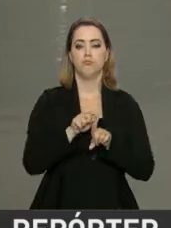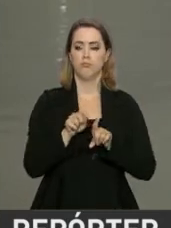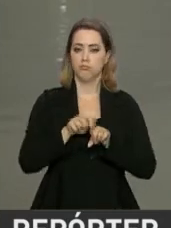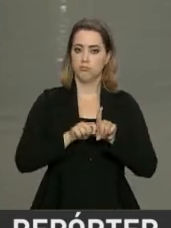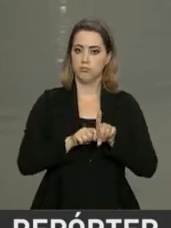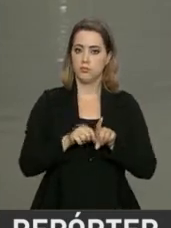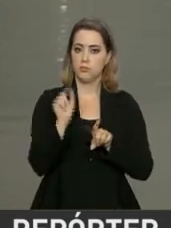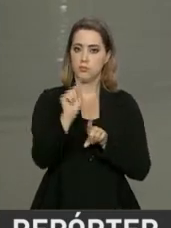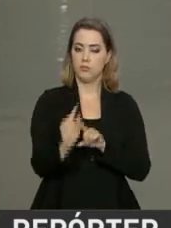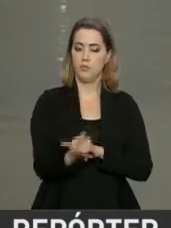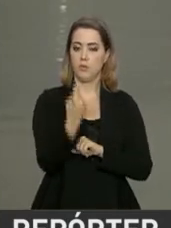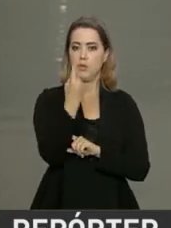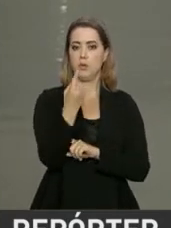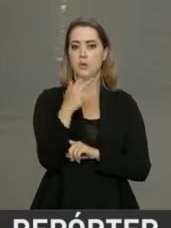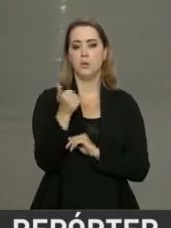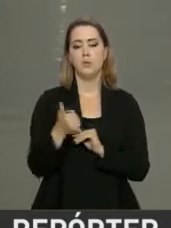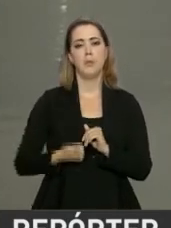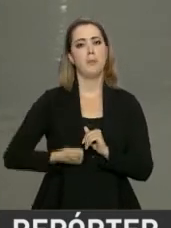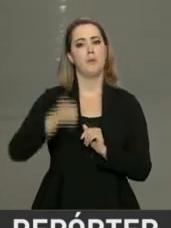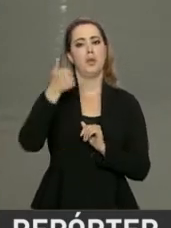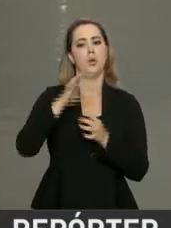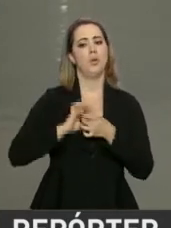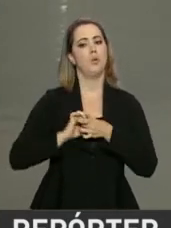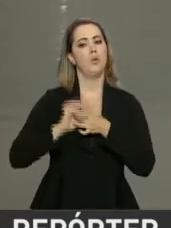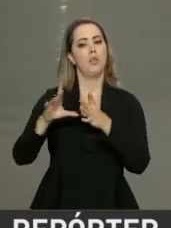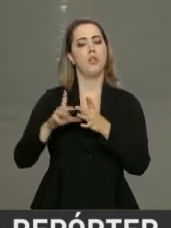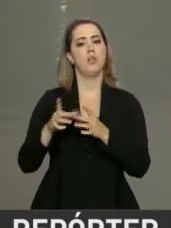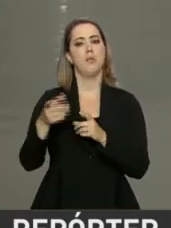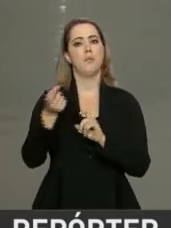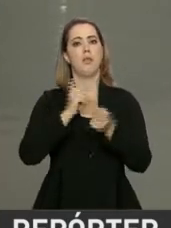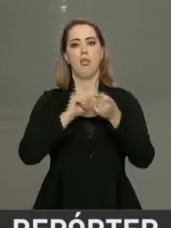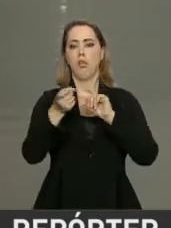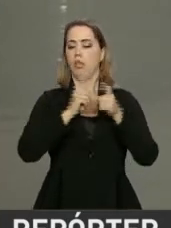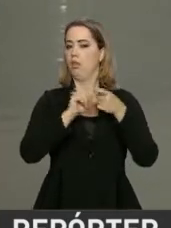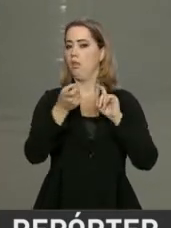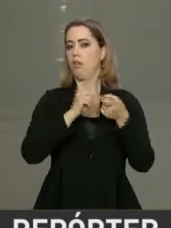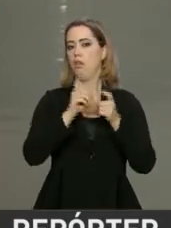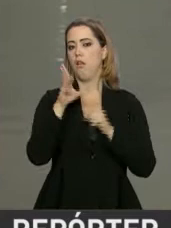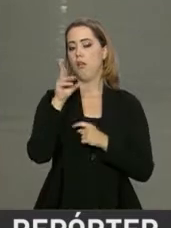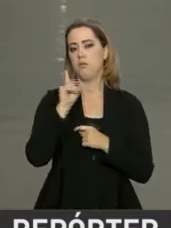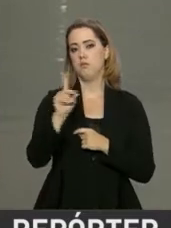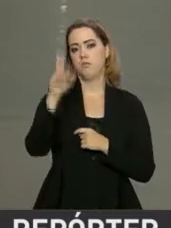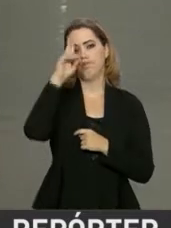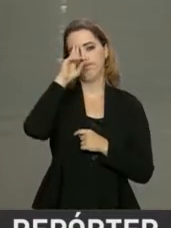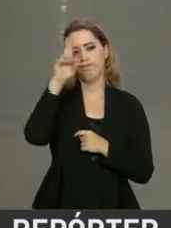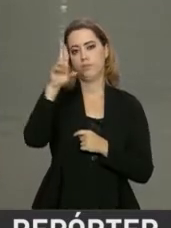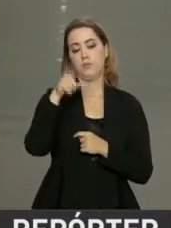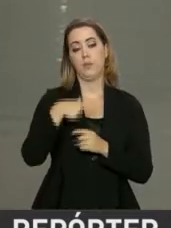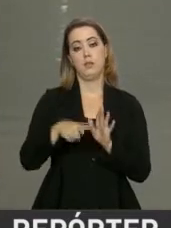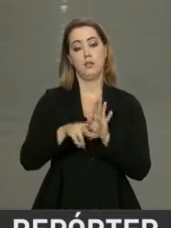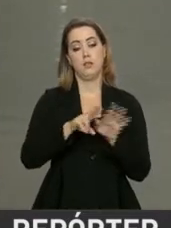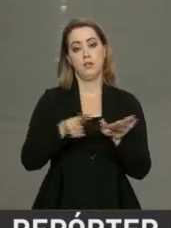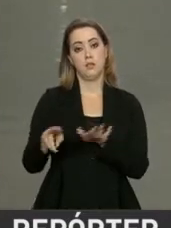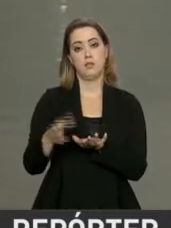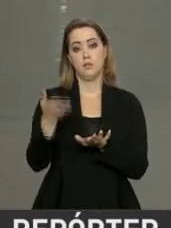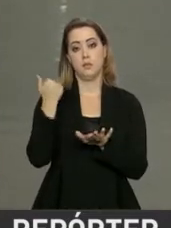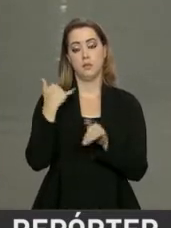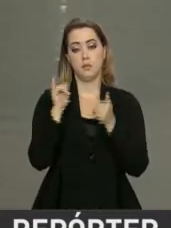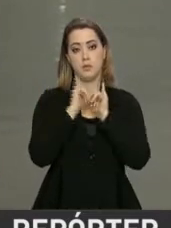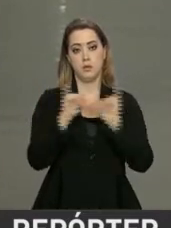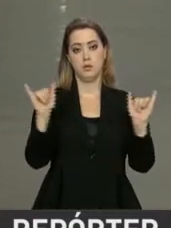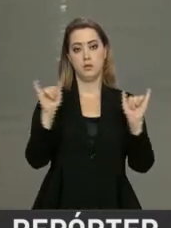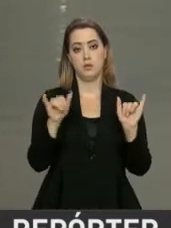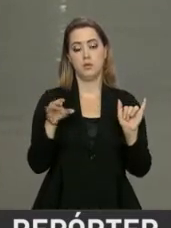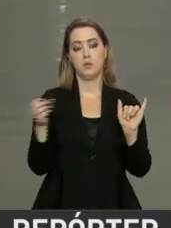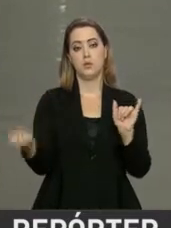uma maior autonomia da diretoria da petrobras que na semana passada por exemplo anunciou